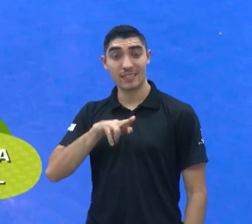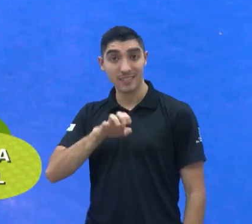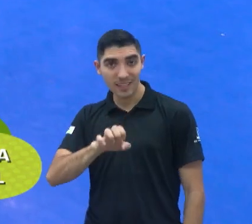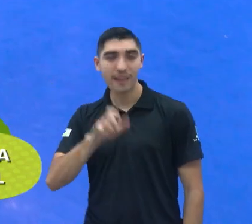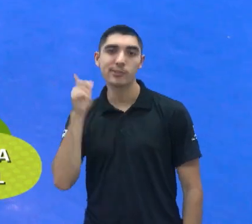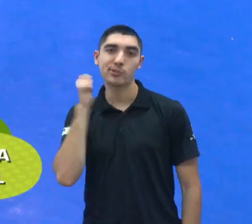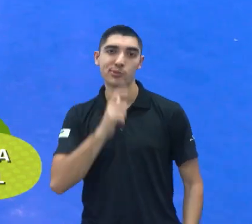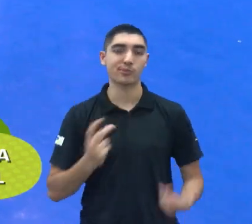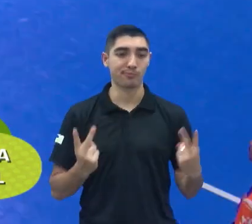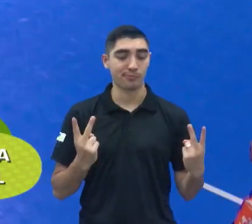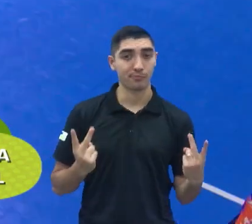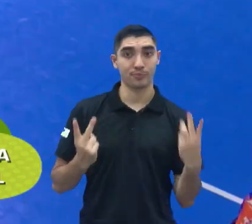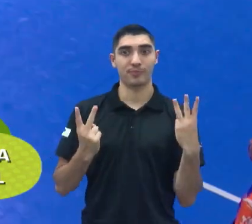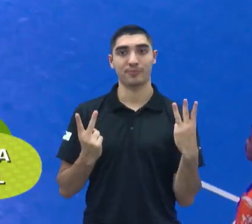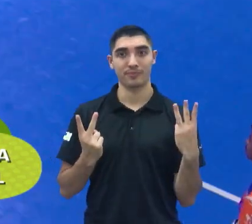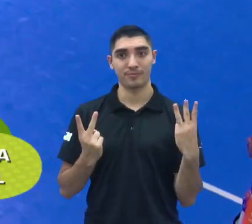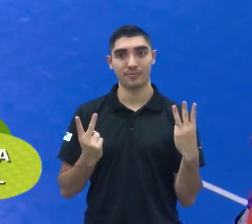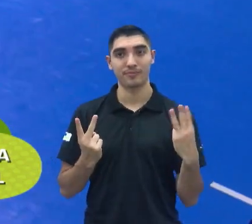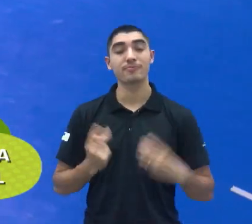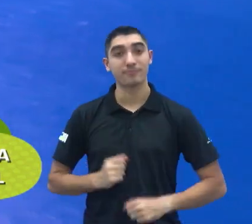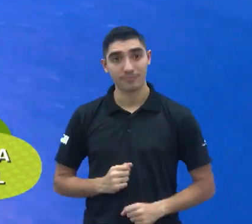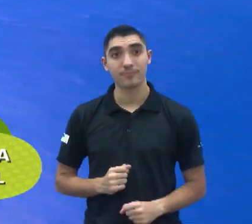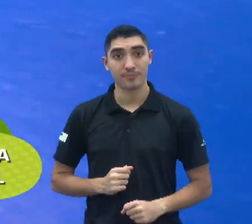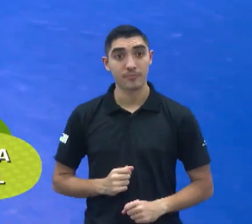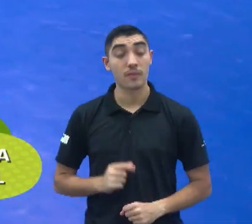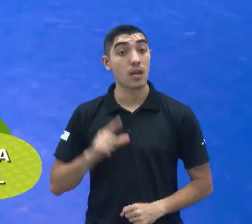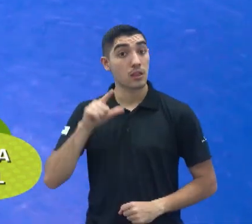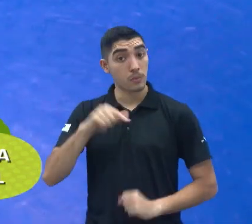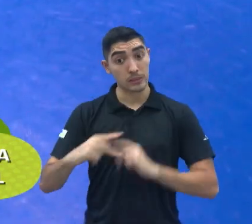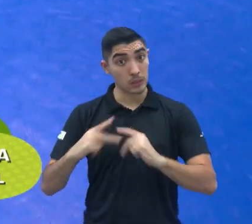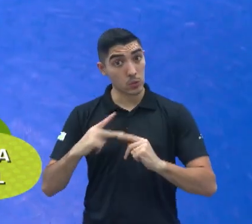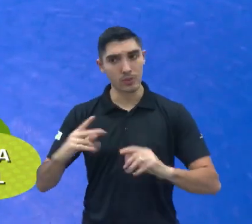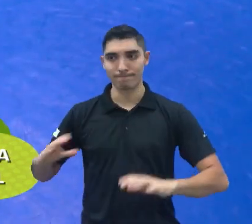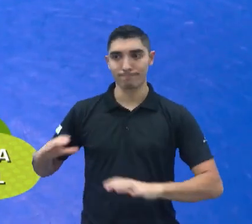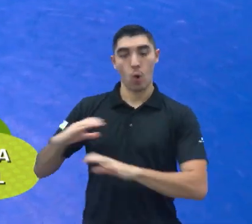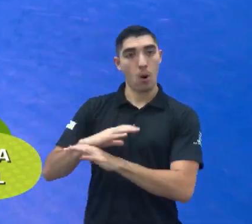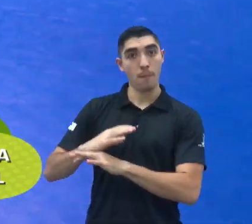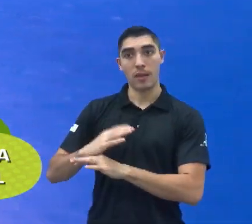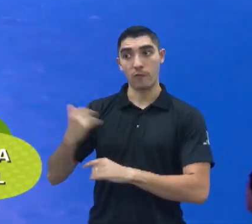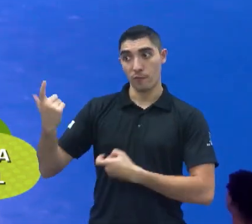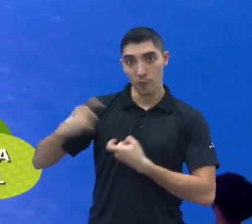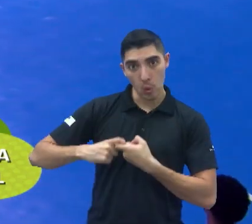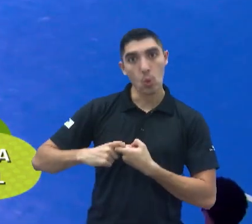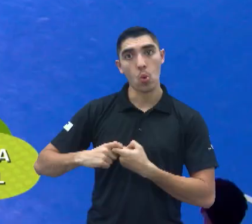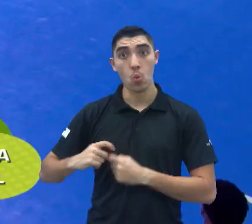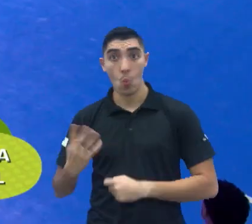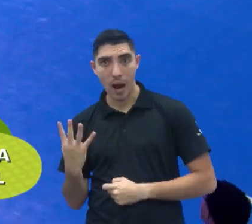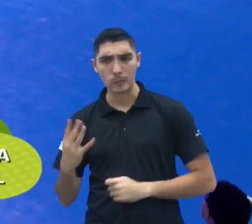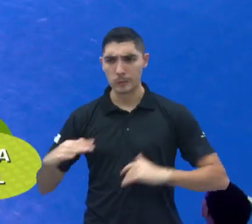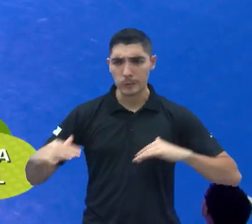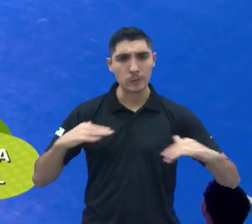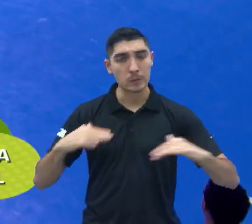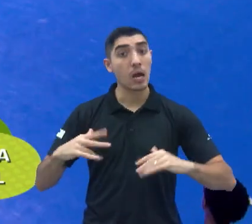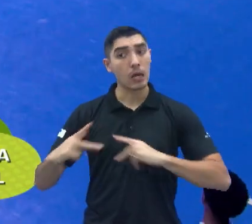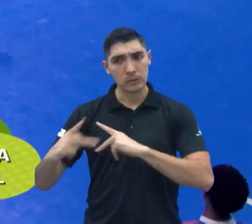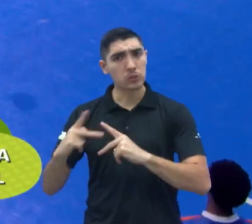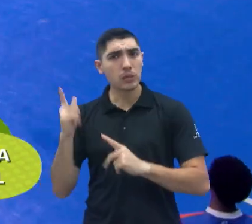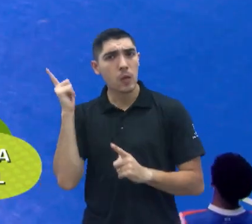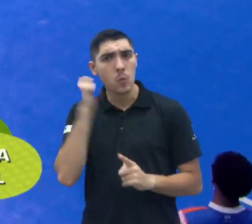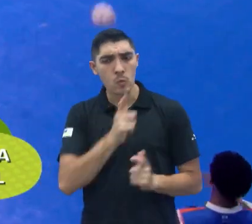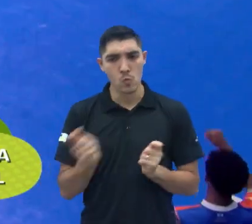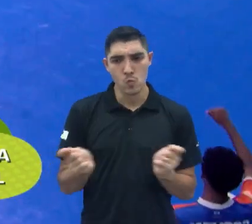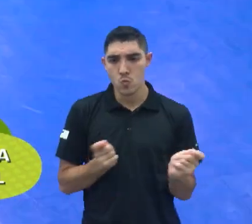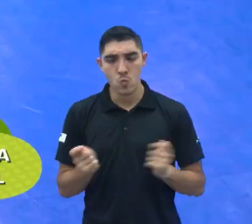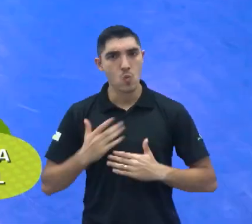3-2. Com o time completo novamente após o gol sofrido, o São José mostrou calma para buscar a reação no